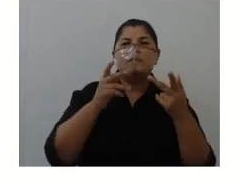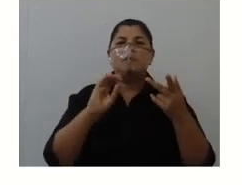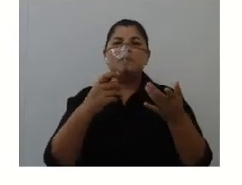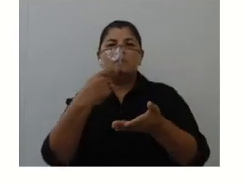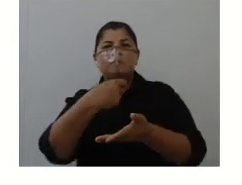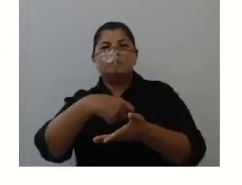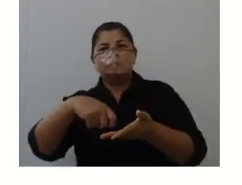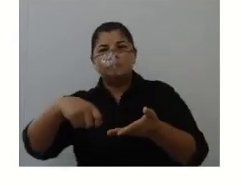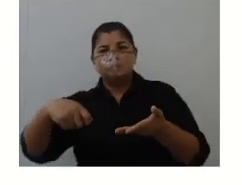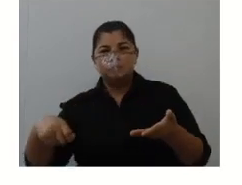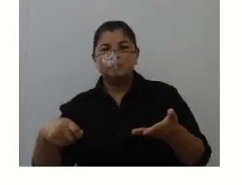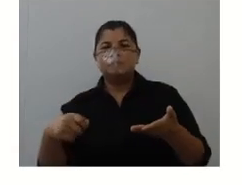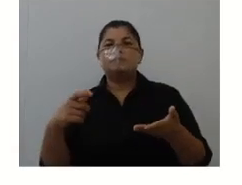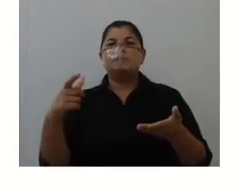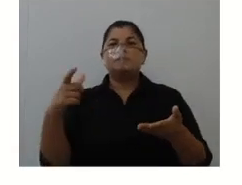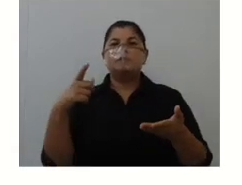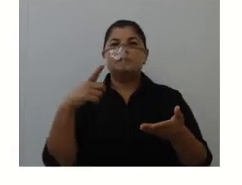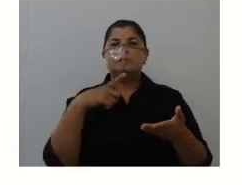os sem...